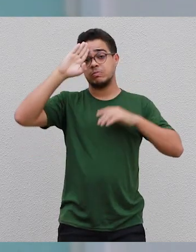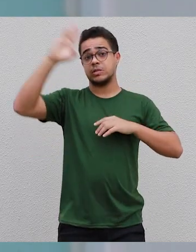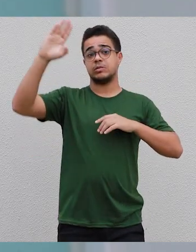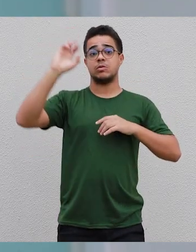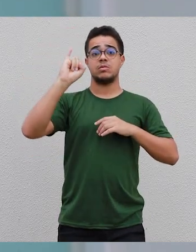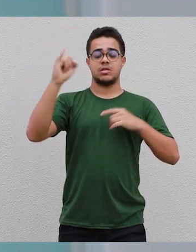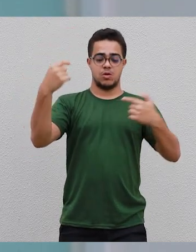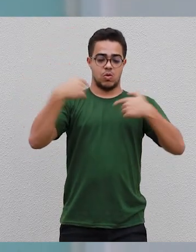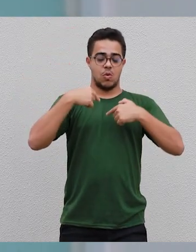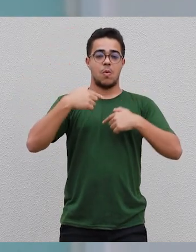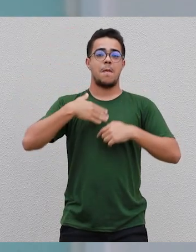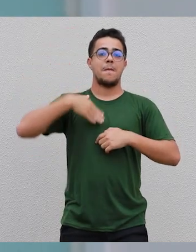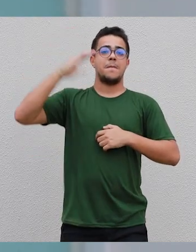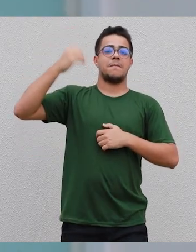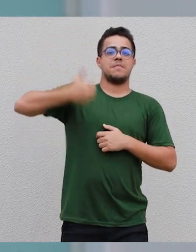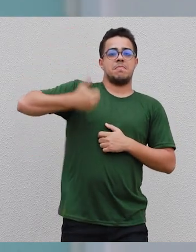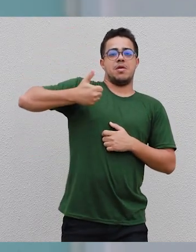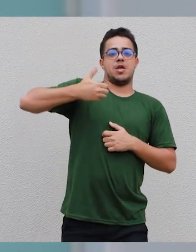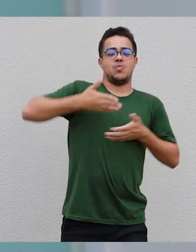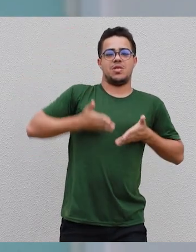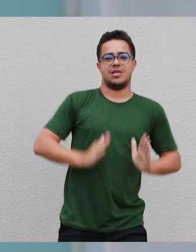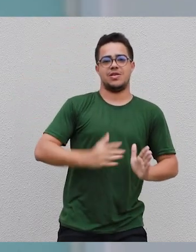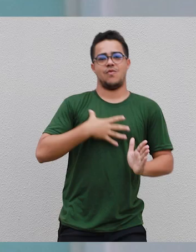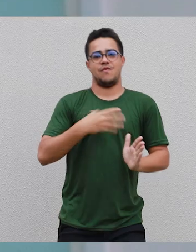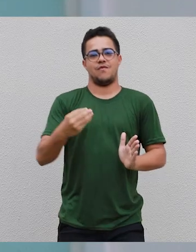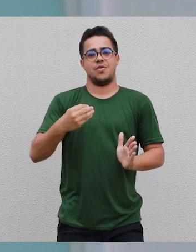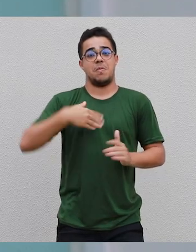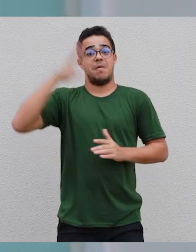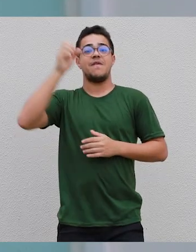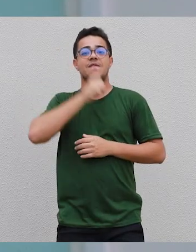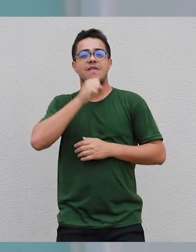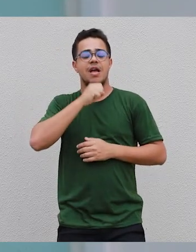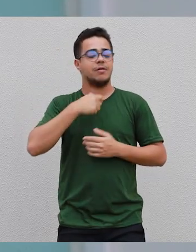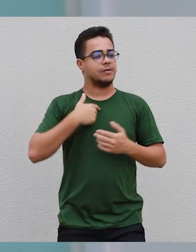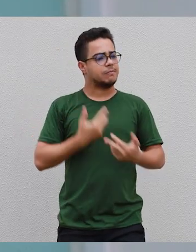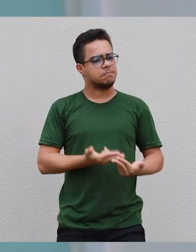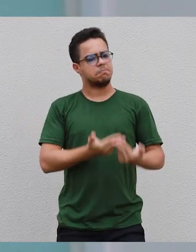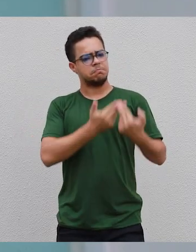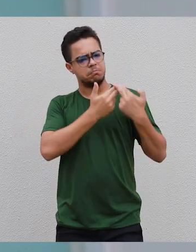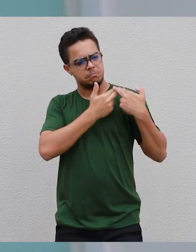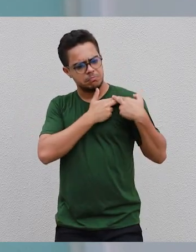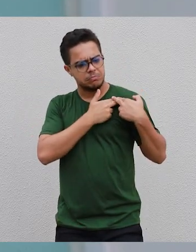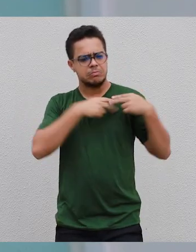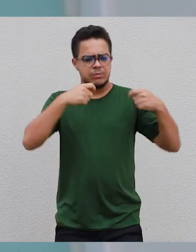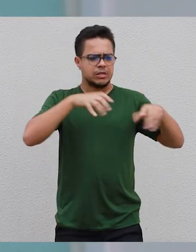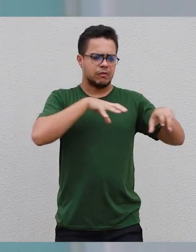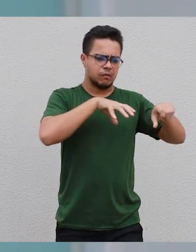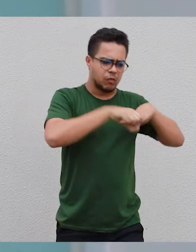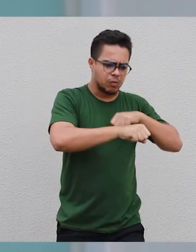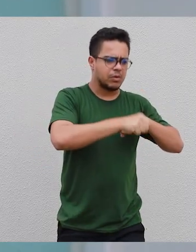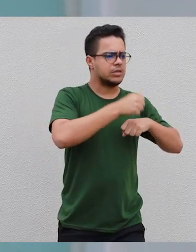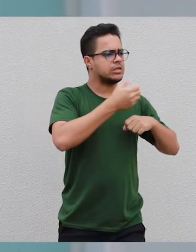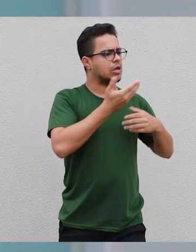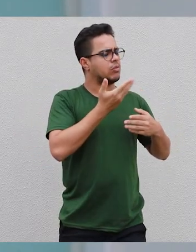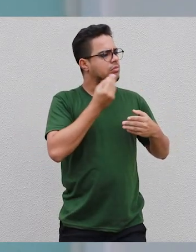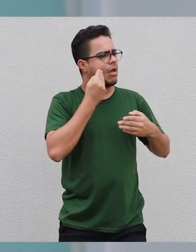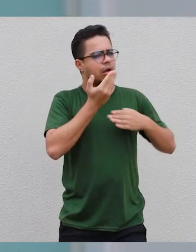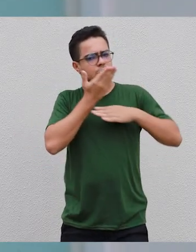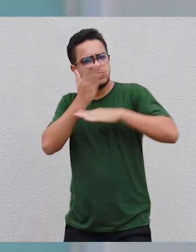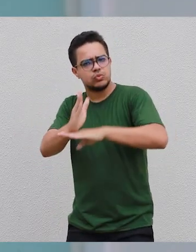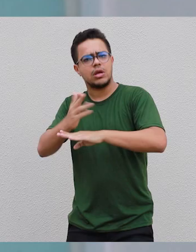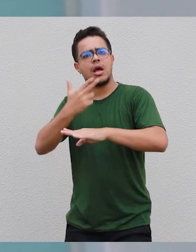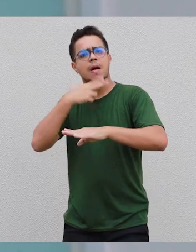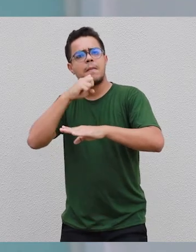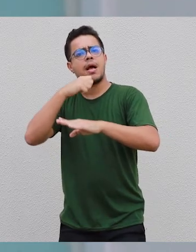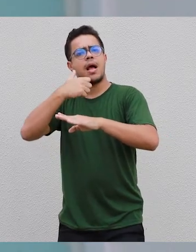você é o filho mais velho, porque você se vê na responsabilidade de terminar seu curso, de trazer para seus